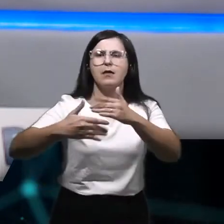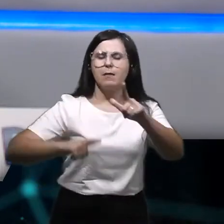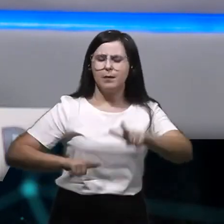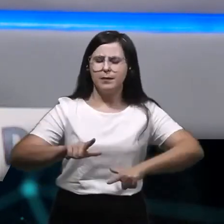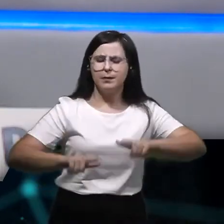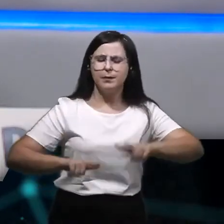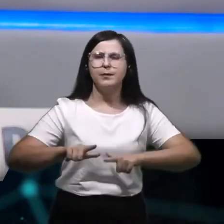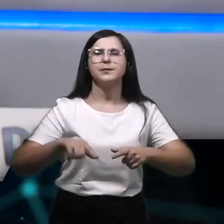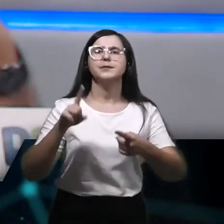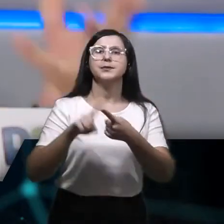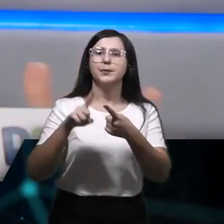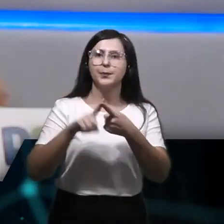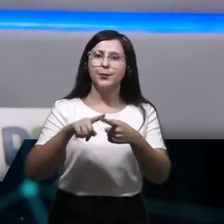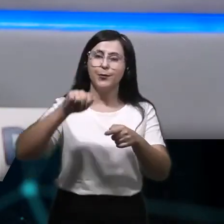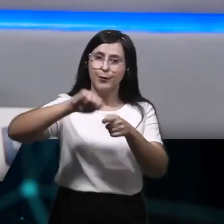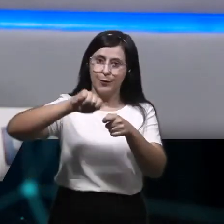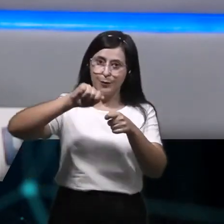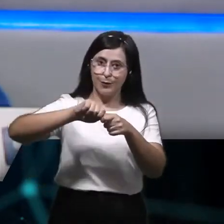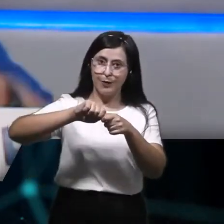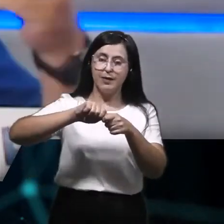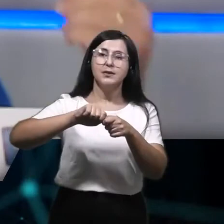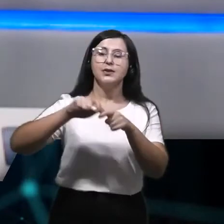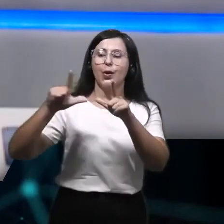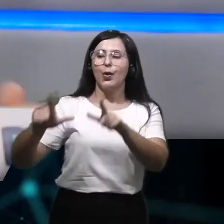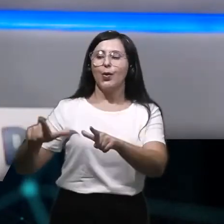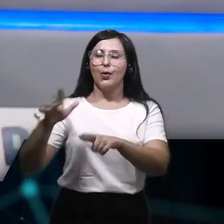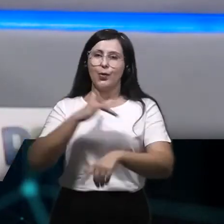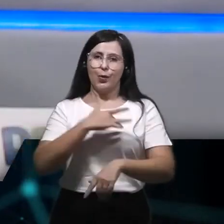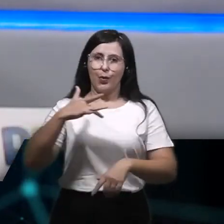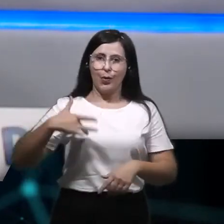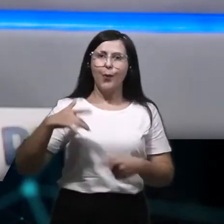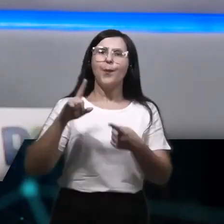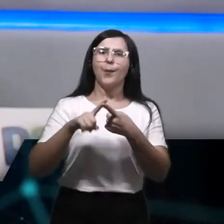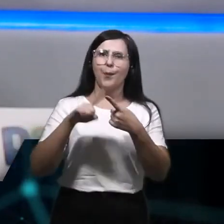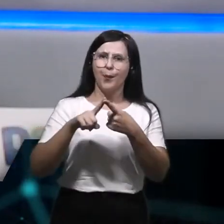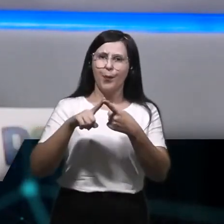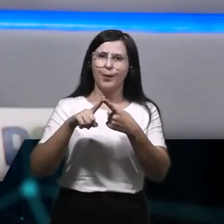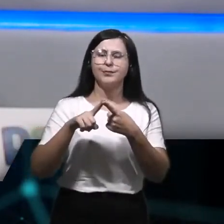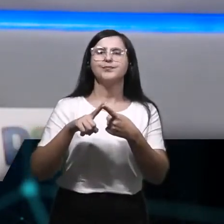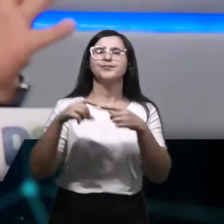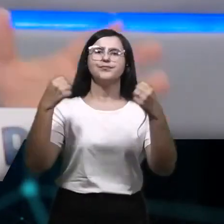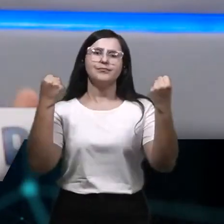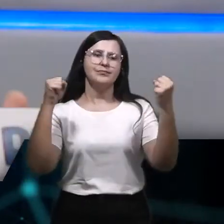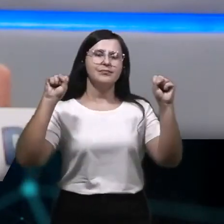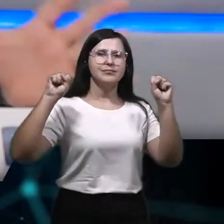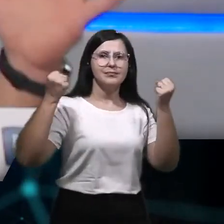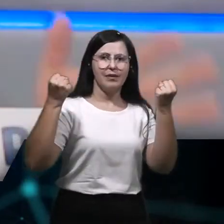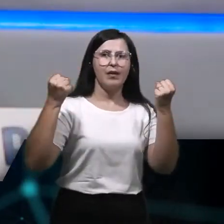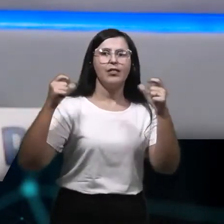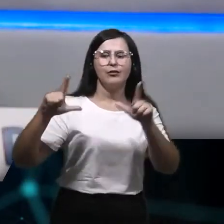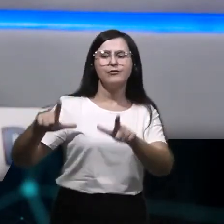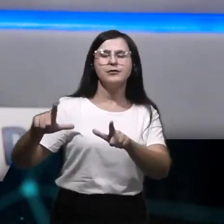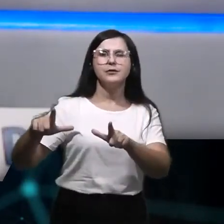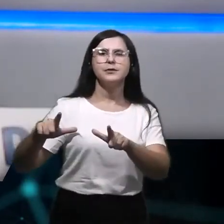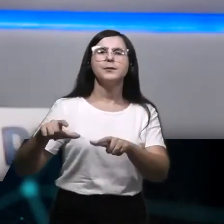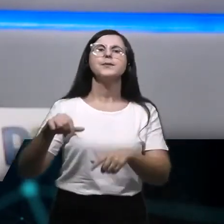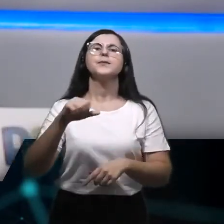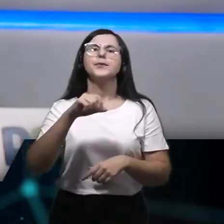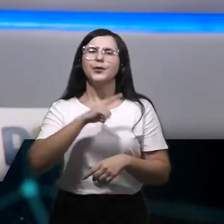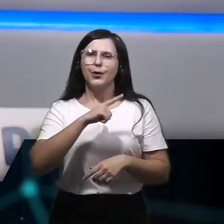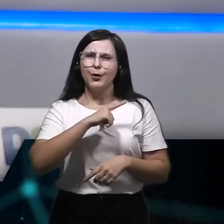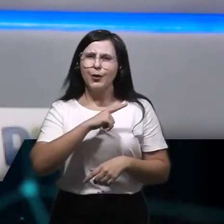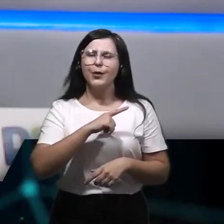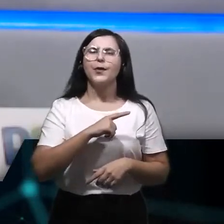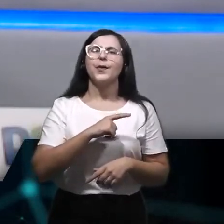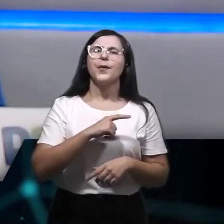Continuar fazendo o BS para a gente ampliar a saúde. Academias da saúde dentro do nosso município. Feito, fizemos em Barra do Faria. Estamos fazendo